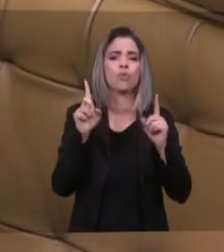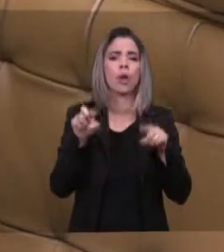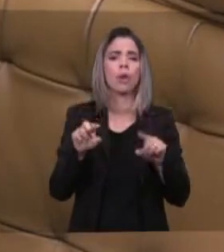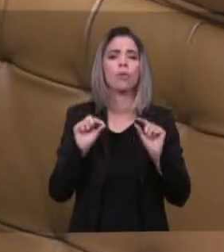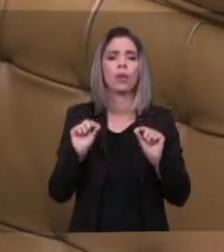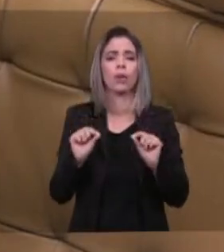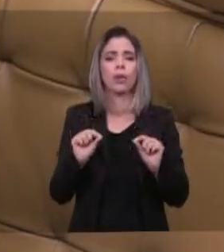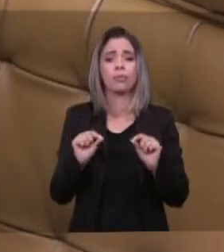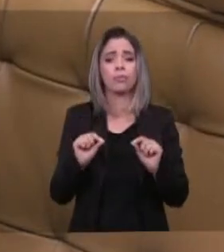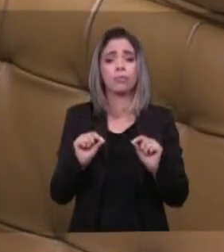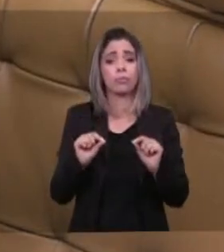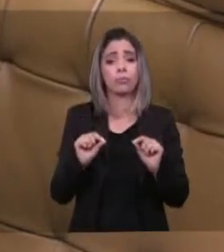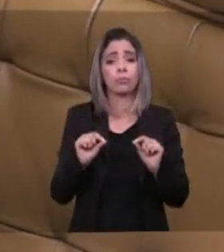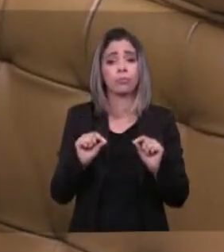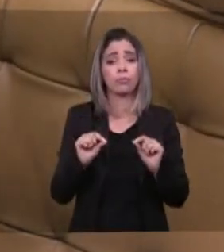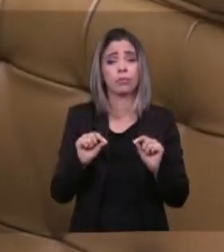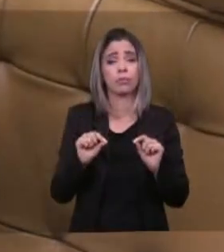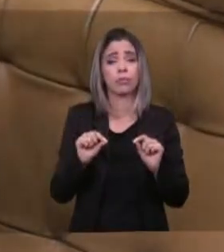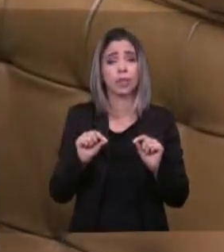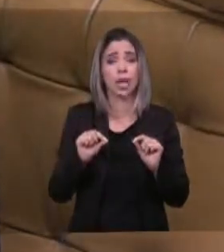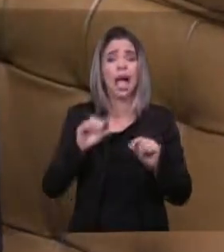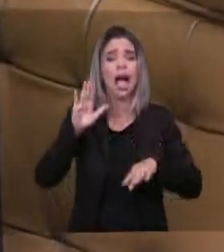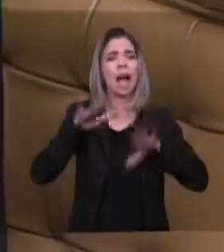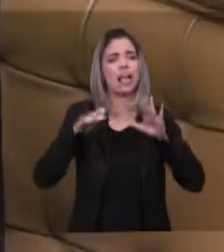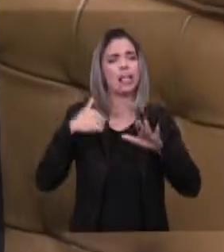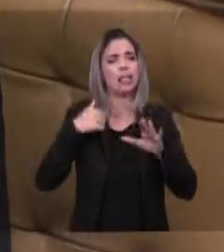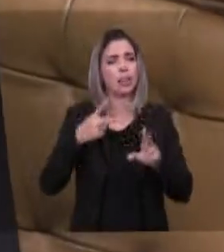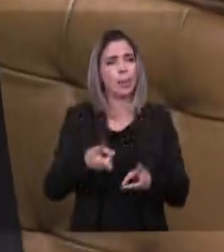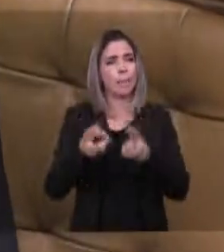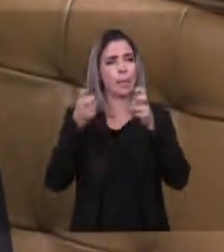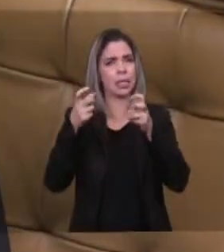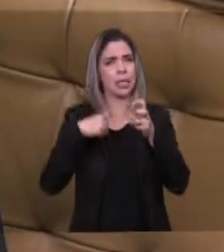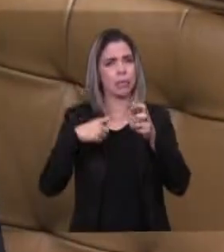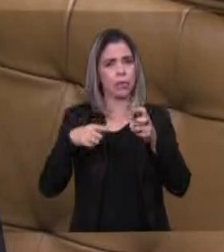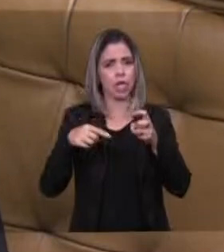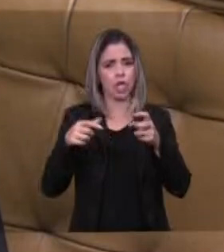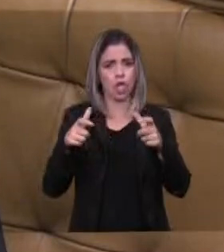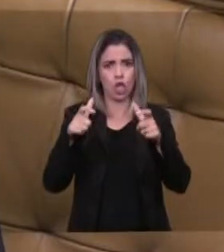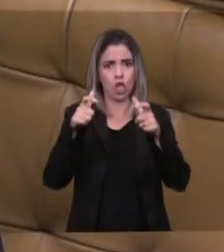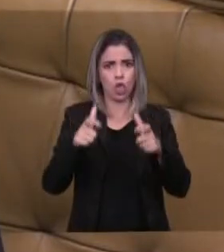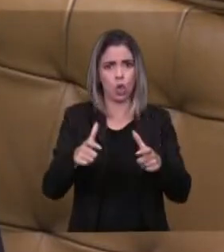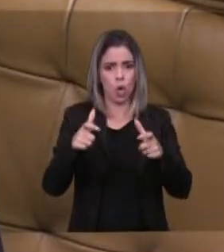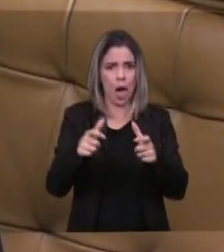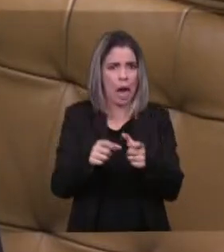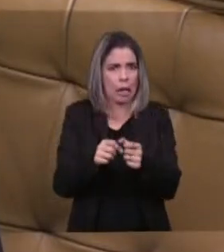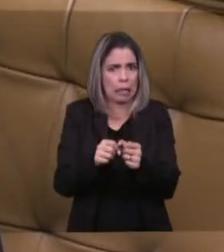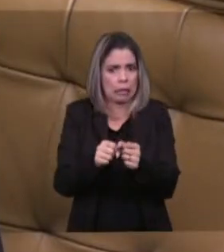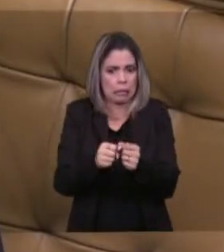que de quando em vez, quando eu vejo esses megaterritórios,